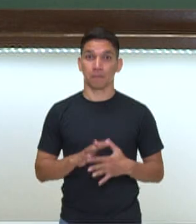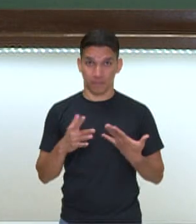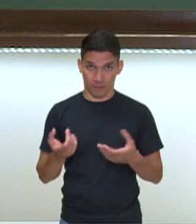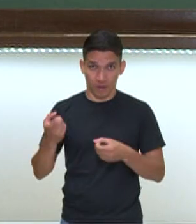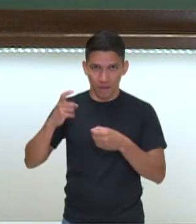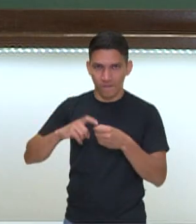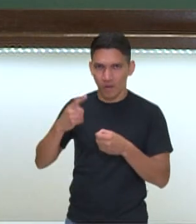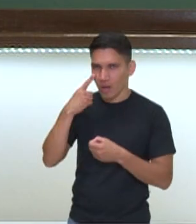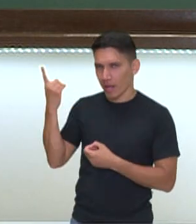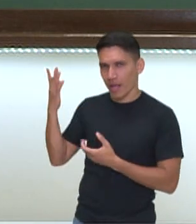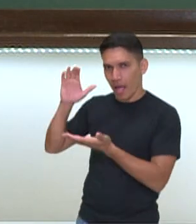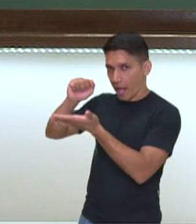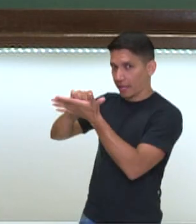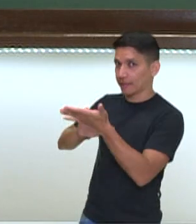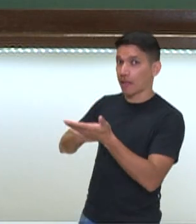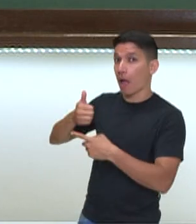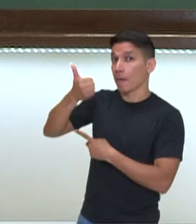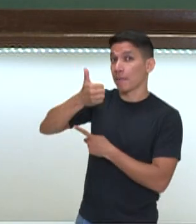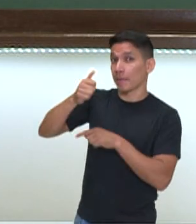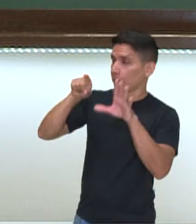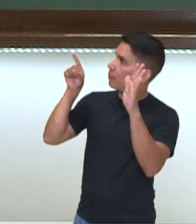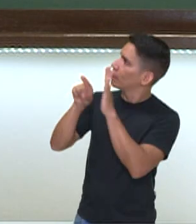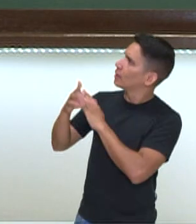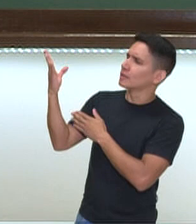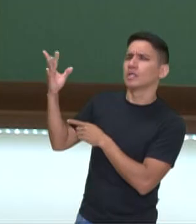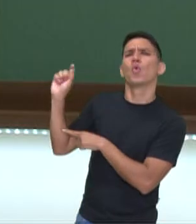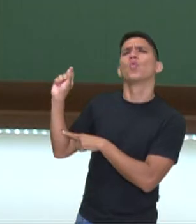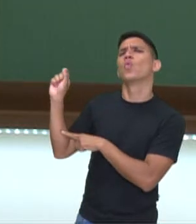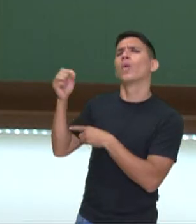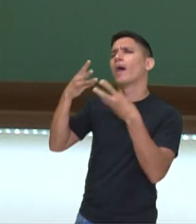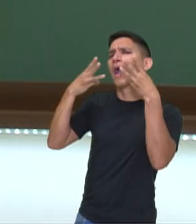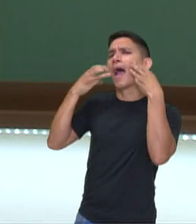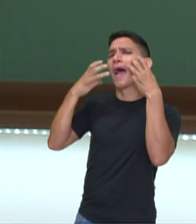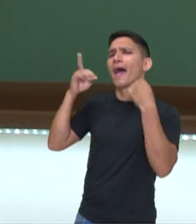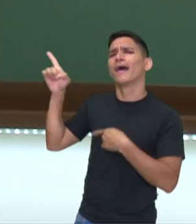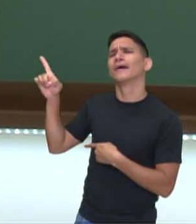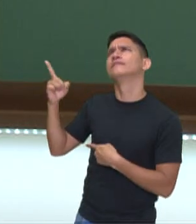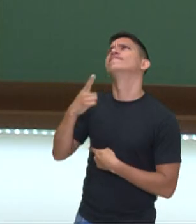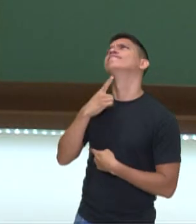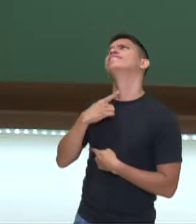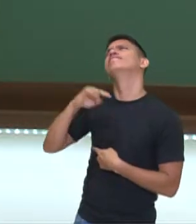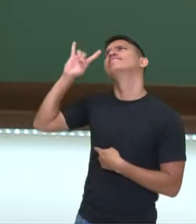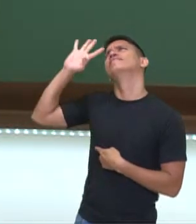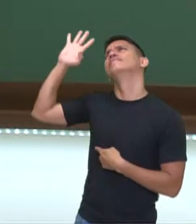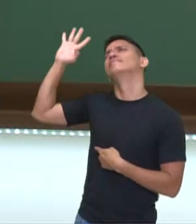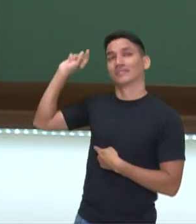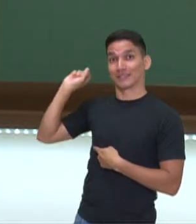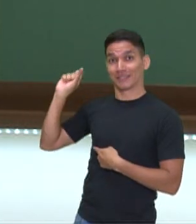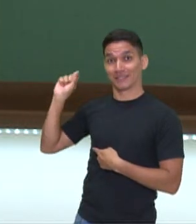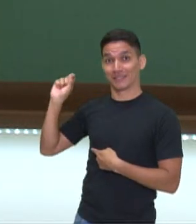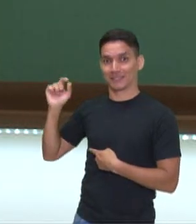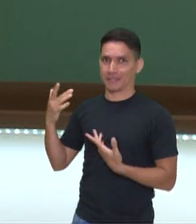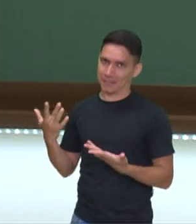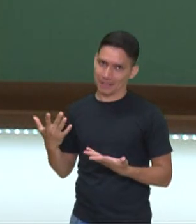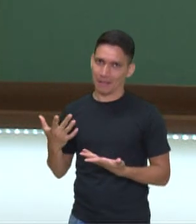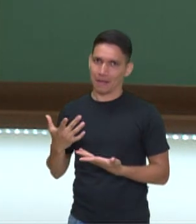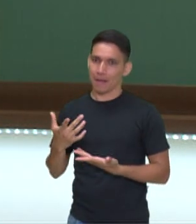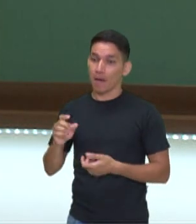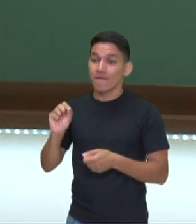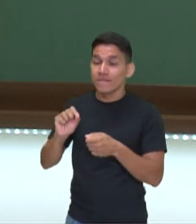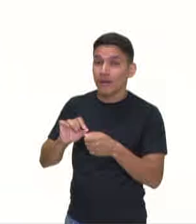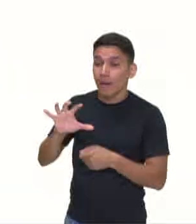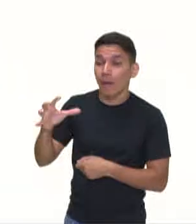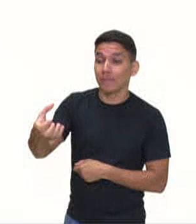Retomando o nosso exercício, pessoal, na primeira pergunta, what's Garfield wish? Qual seria o desejo dele? To get another cake or get